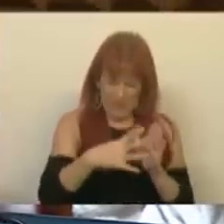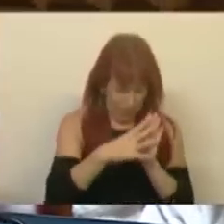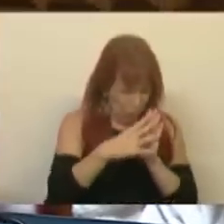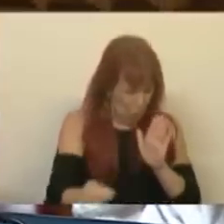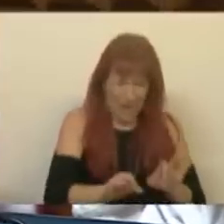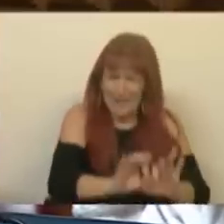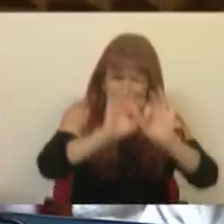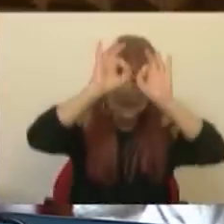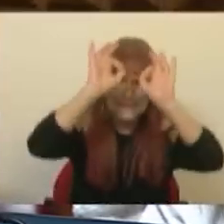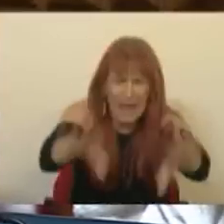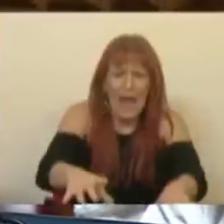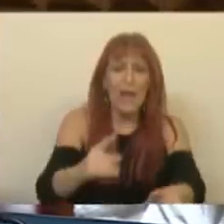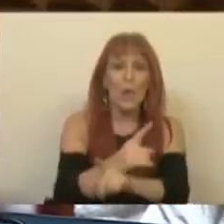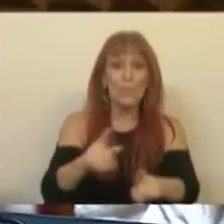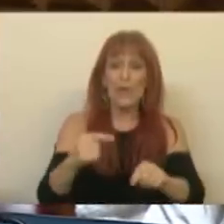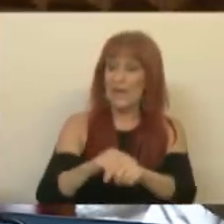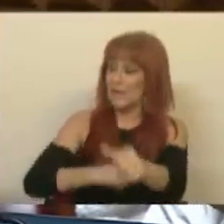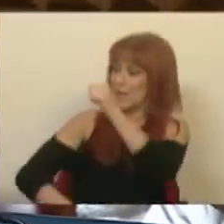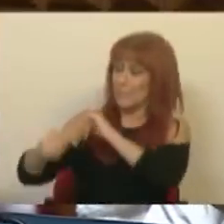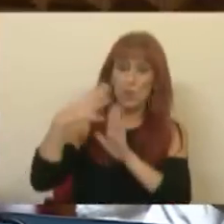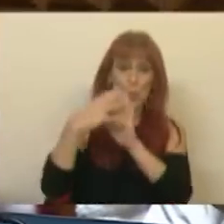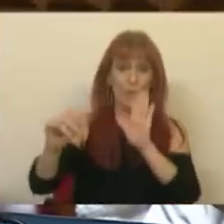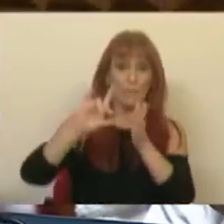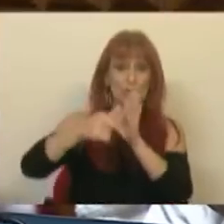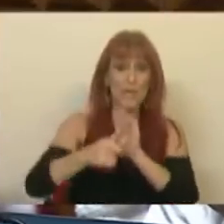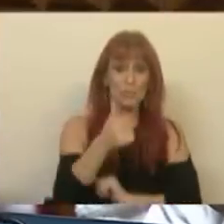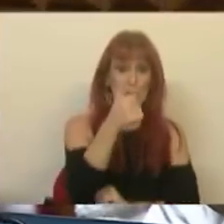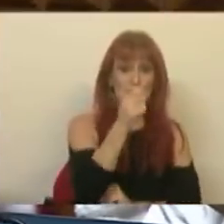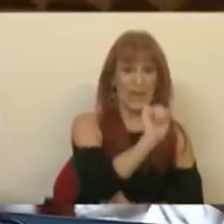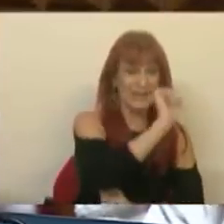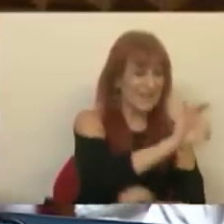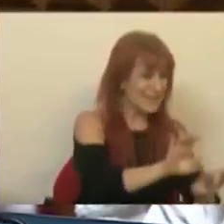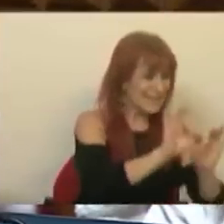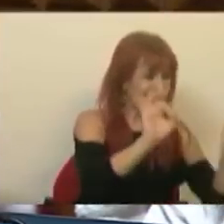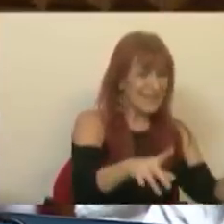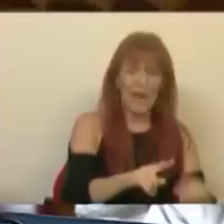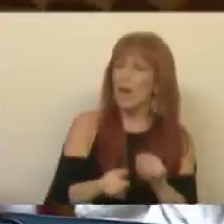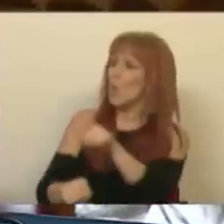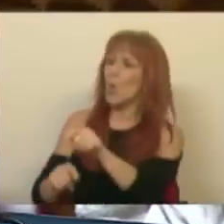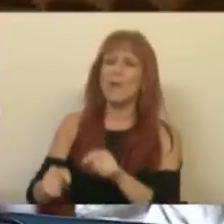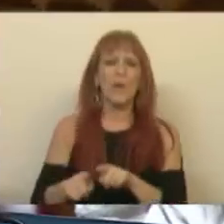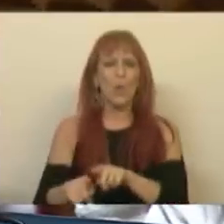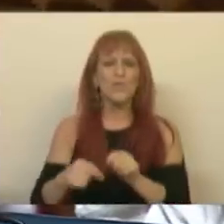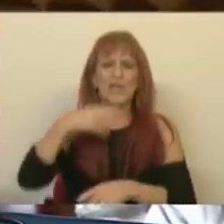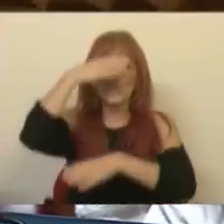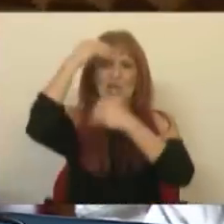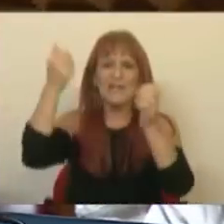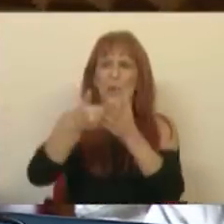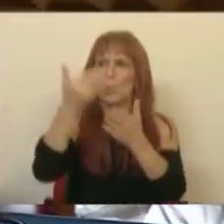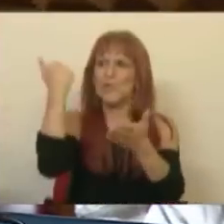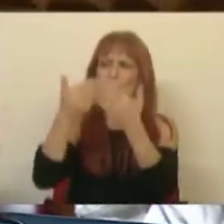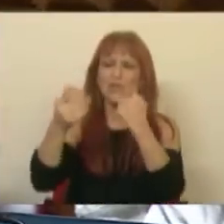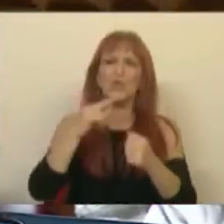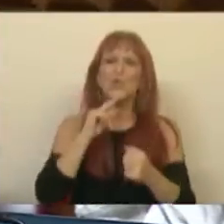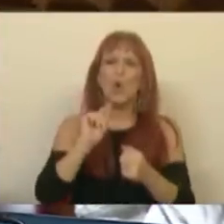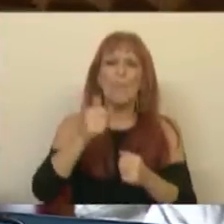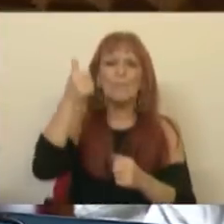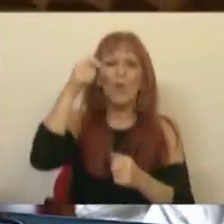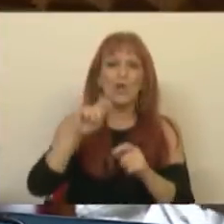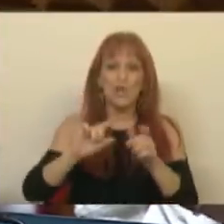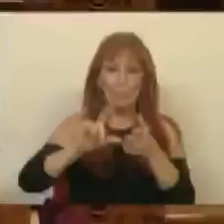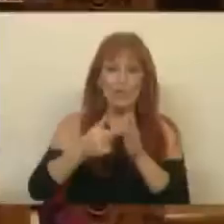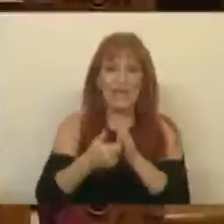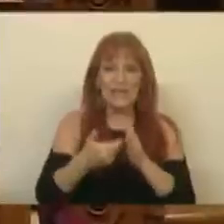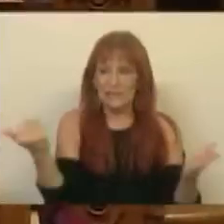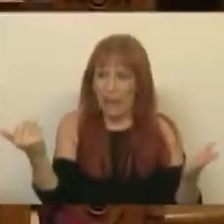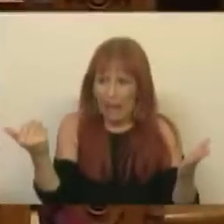literalmente porque aqui há uns tempos copiar um projeto do bloco de esquerda e quando foram ocular até Se Esqueceram de tirar o nome do bloco de Esquerda do projeto